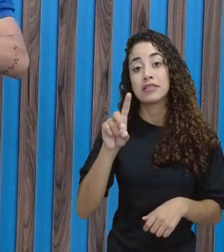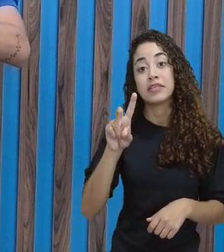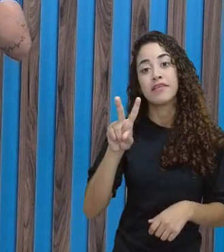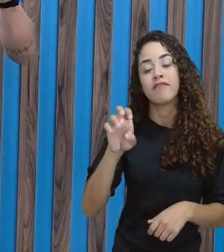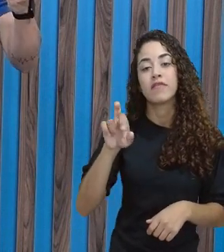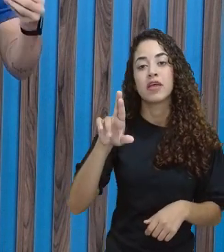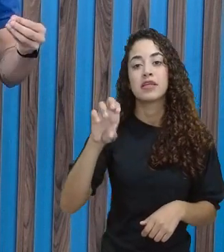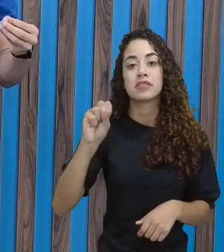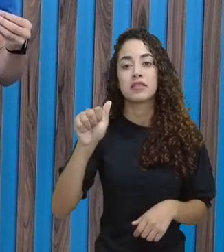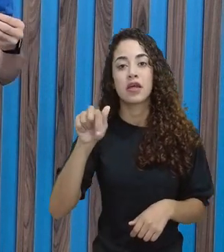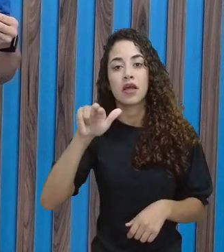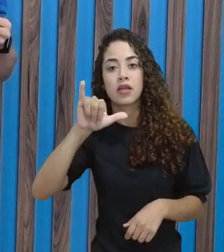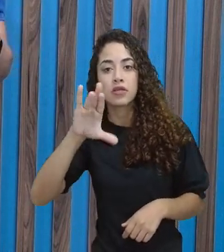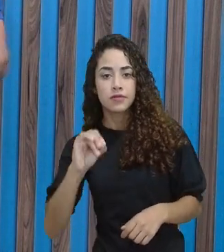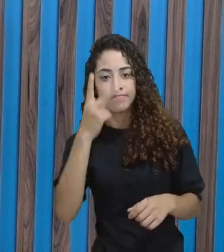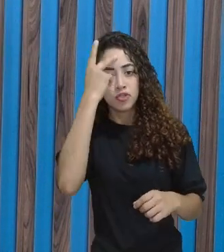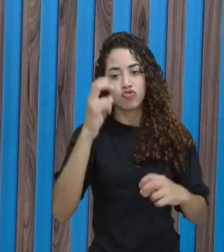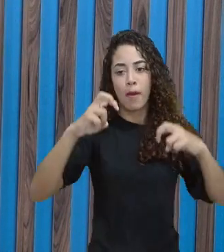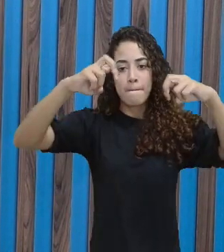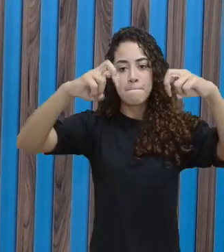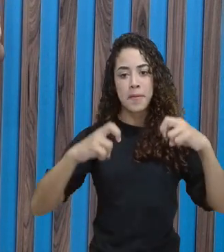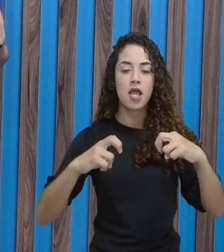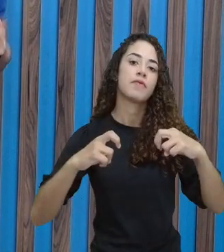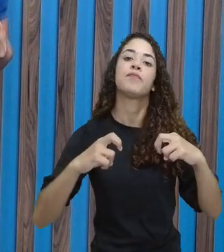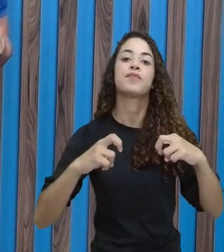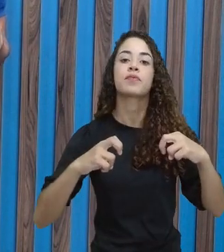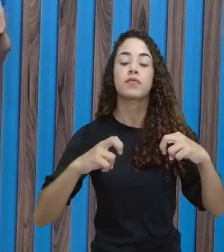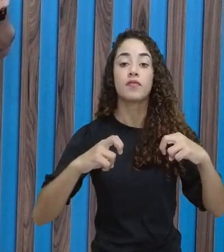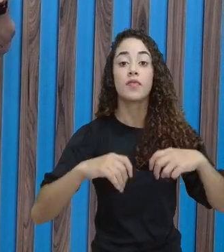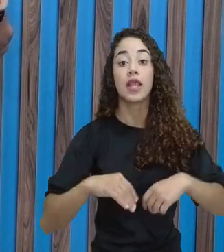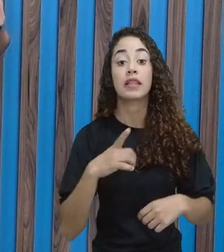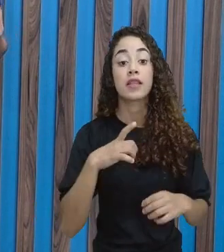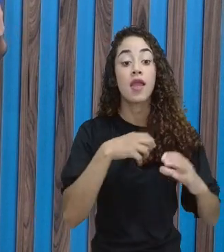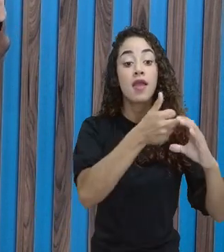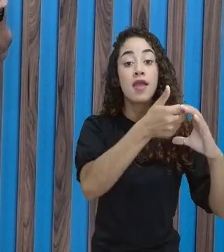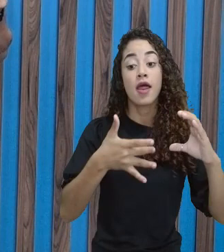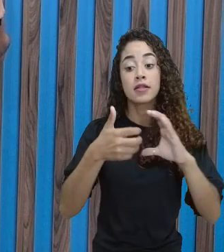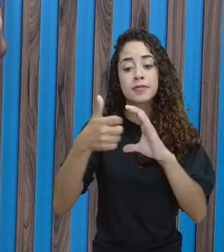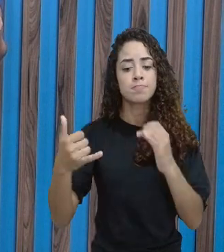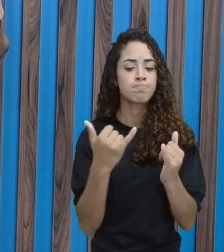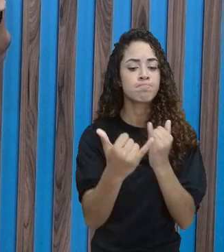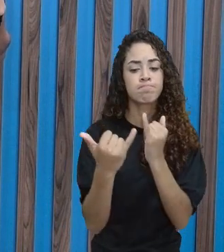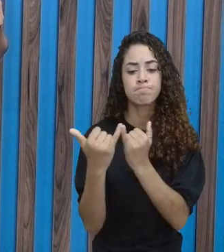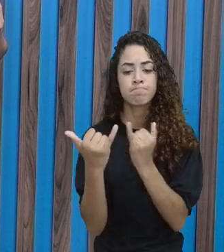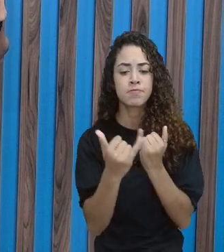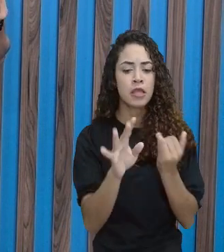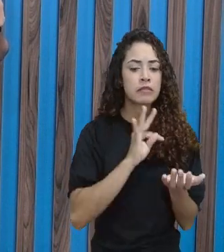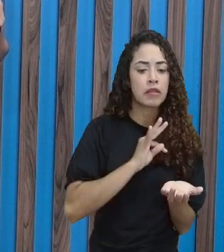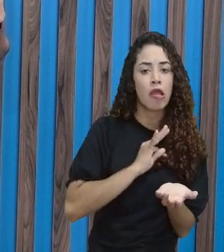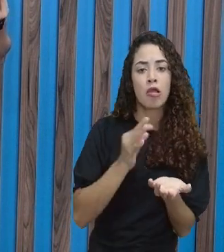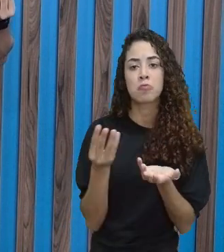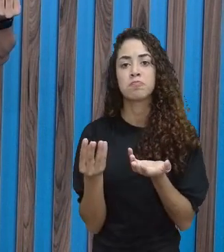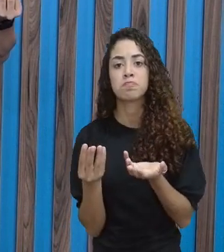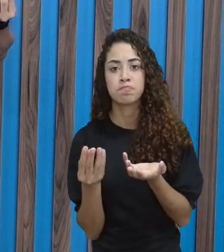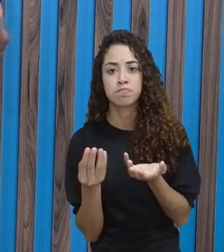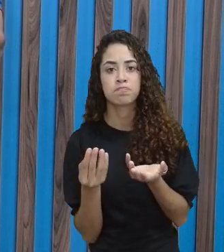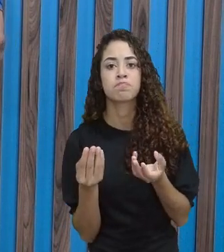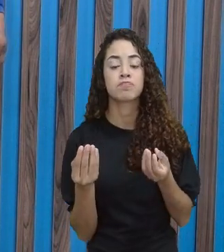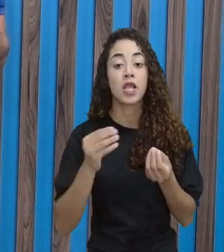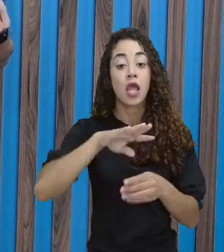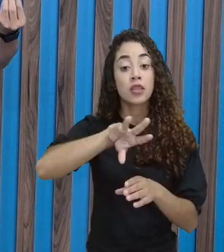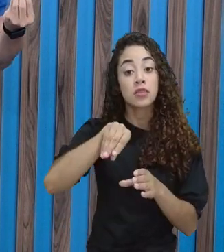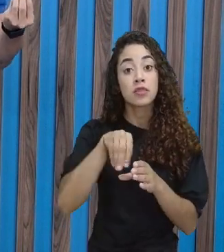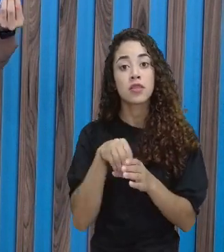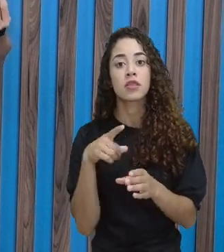estão de lados opostos, né? Que possuem ali características parecidas de técnicas, né? Envolvendo